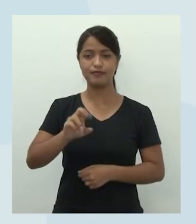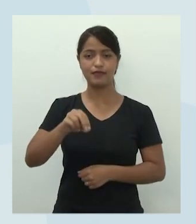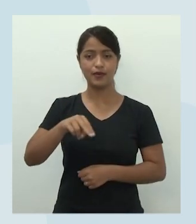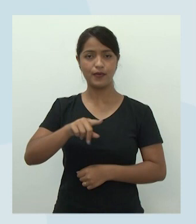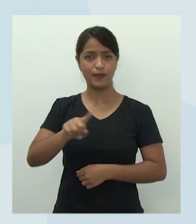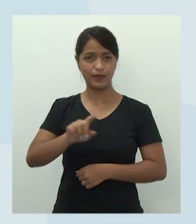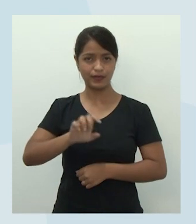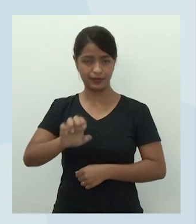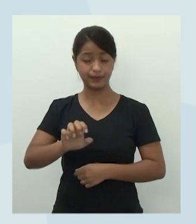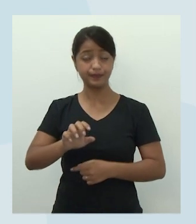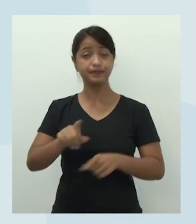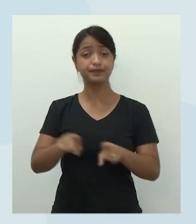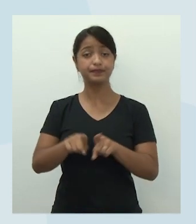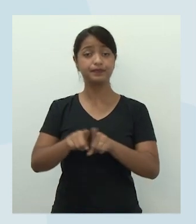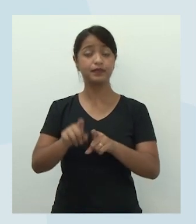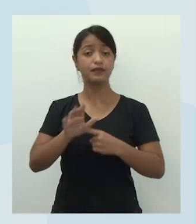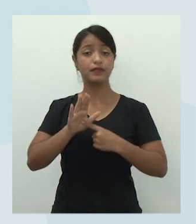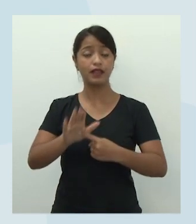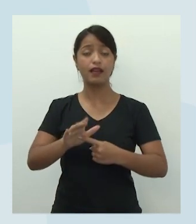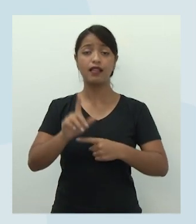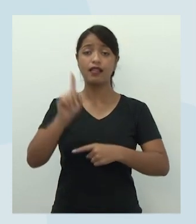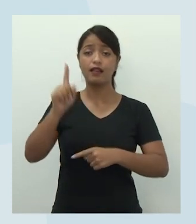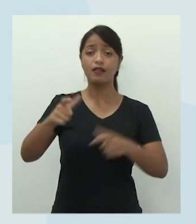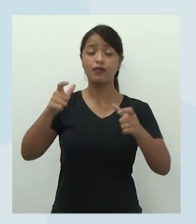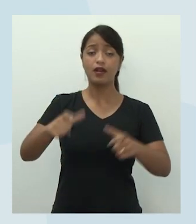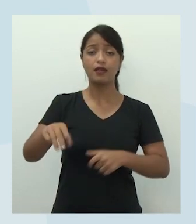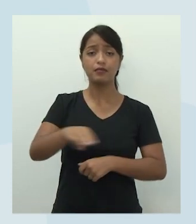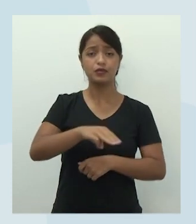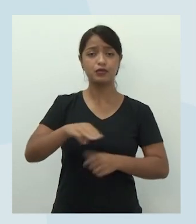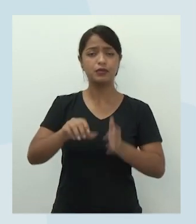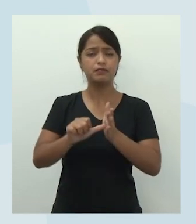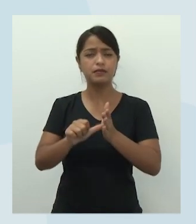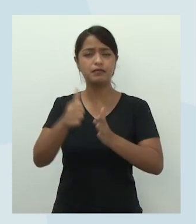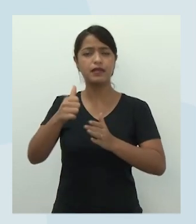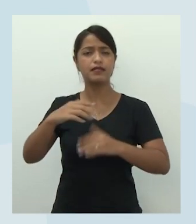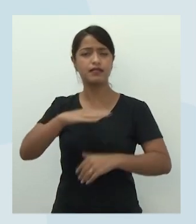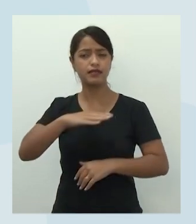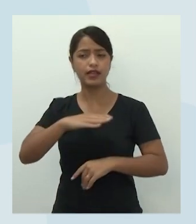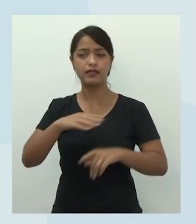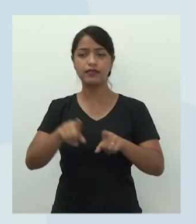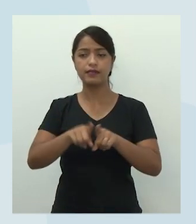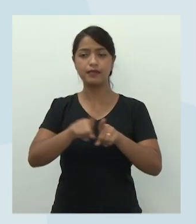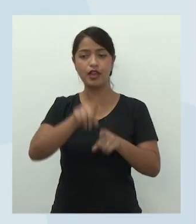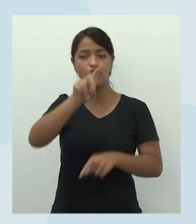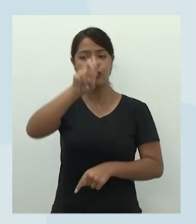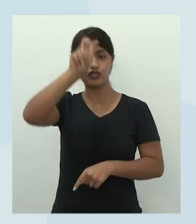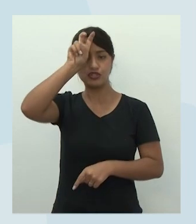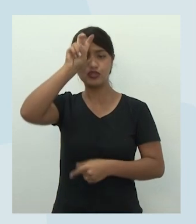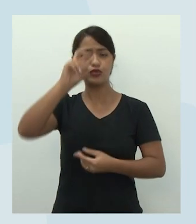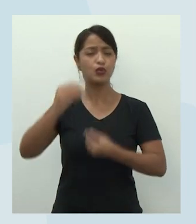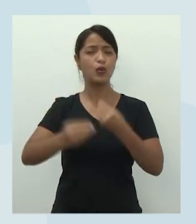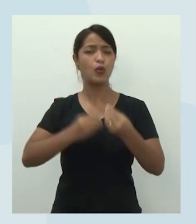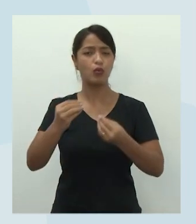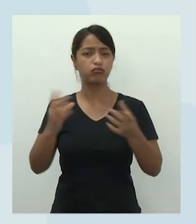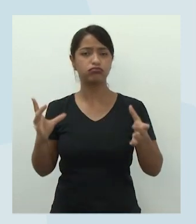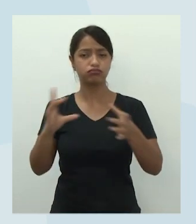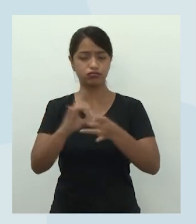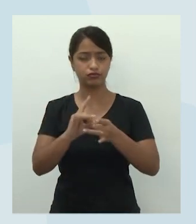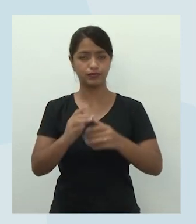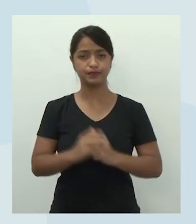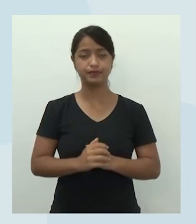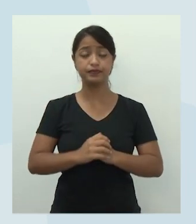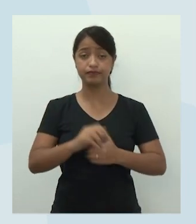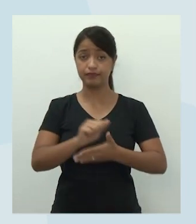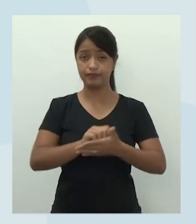formação das primeiras cidades na Mesopotâmia e como se deu a unificação do Egito. As habilidades do currículo do Estado de São